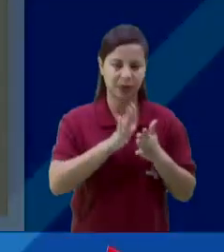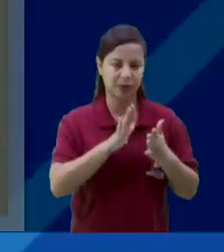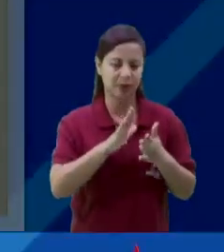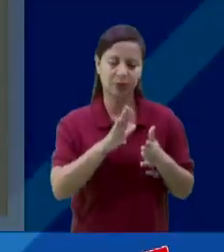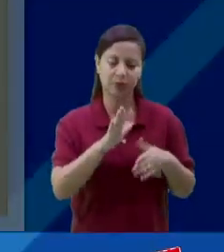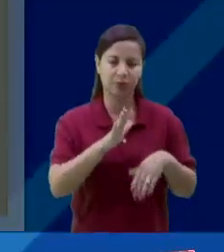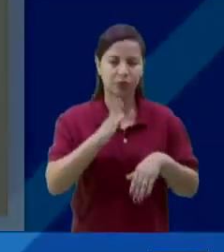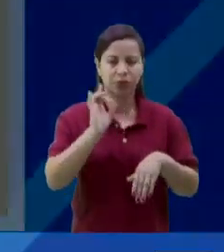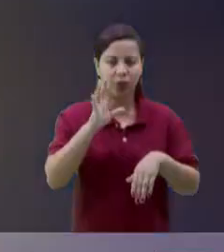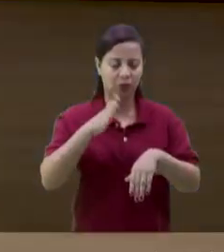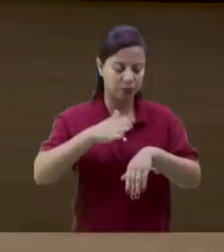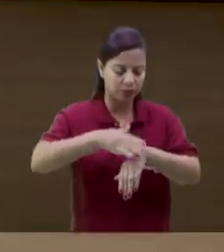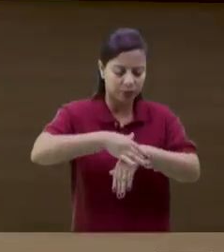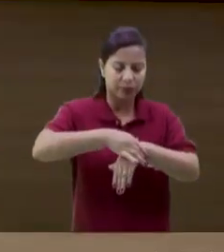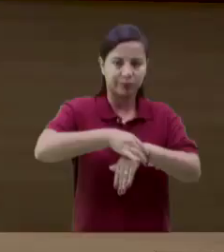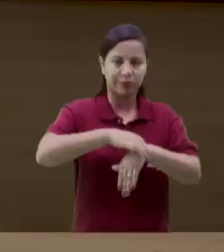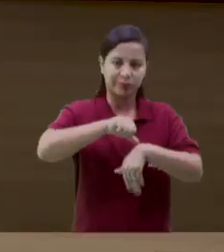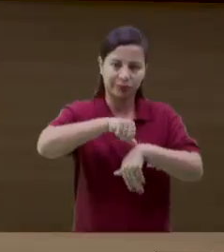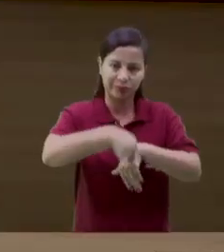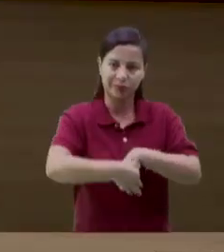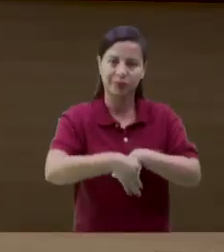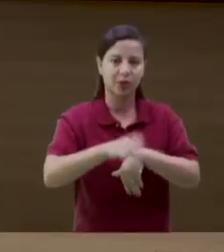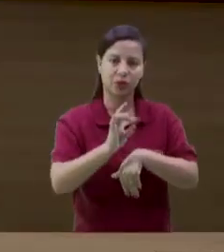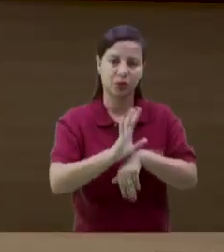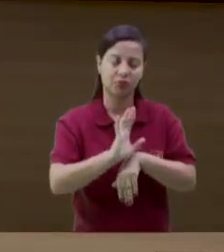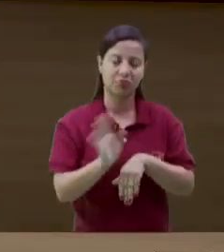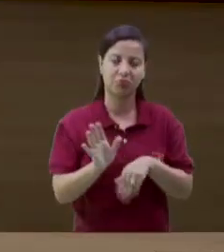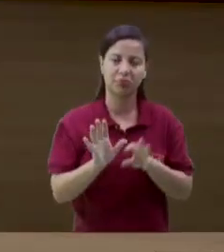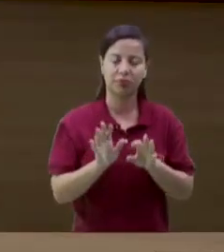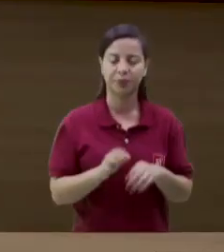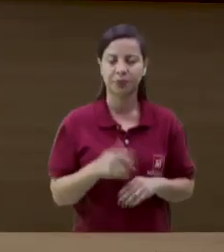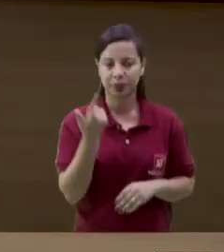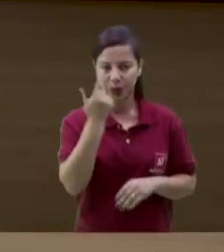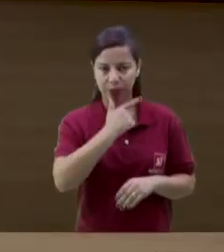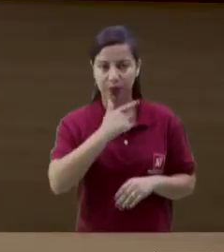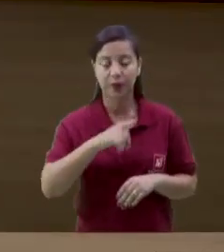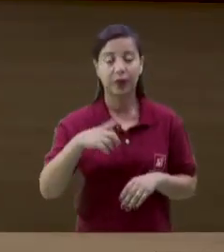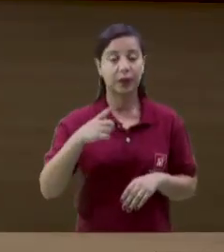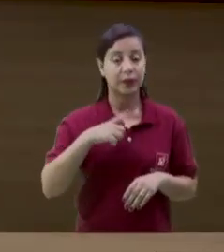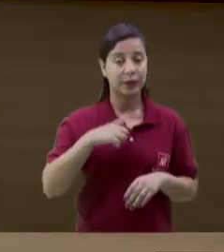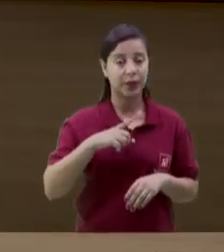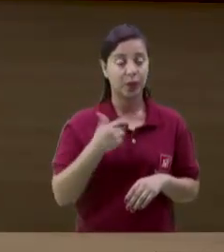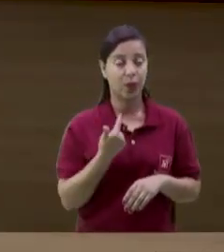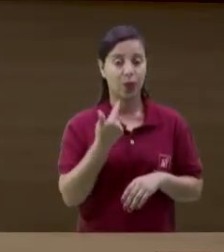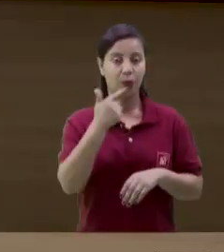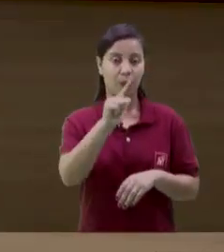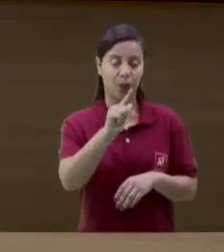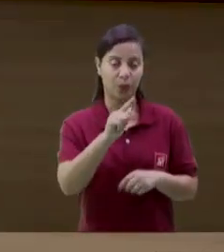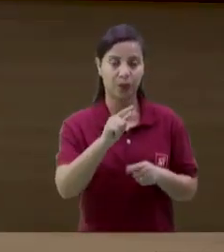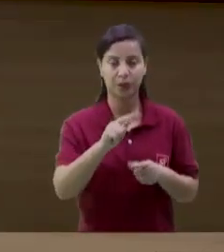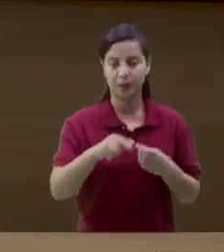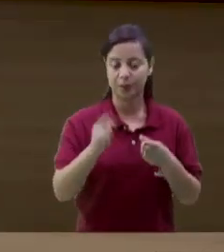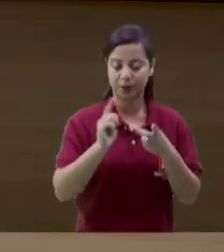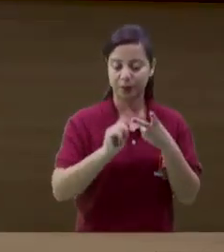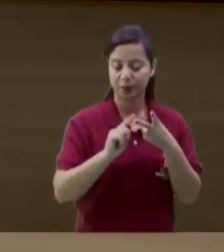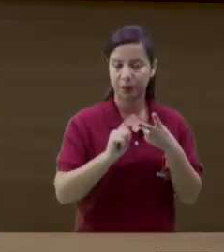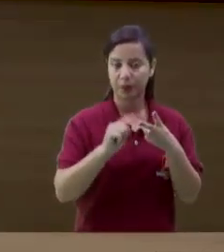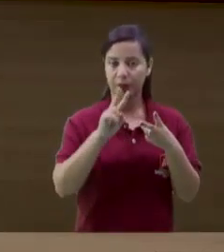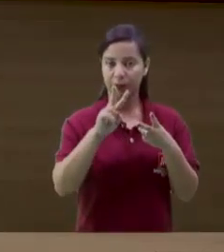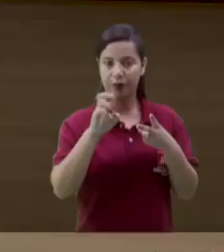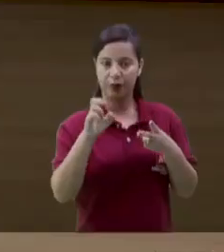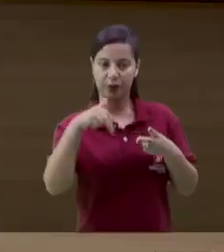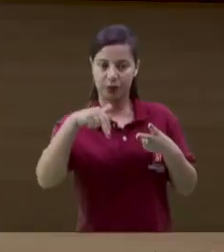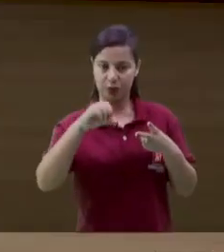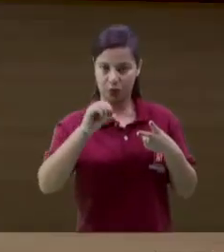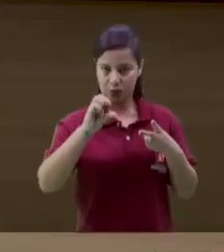lesão já vai ser suficiente para estancar esse tipo de sangramento. Já quando a hemorragia é a nível